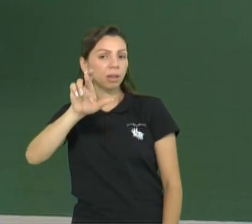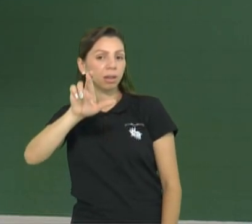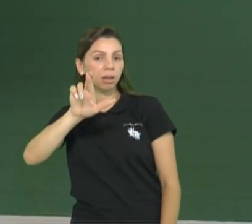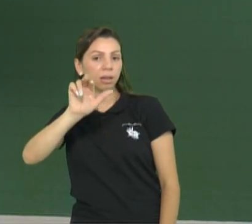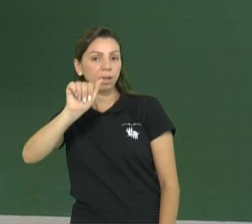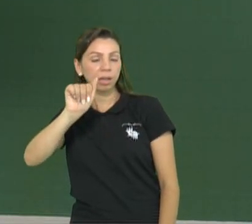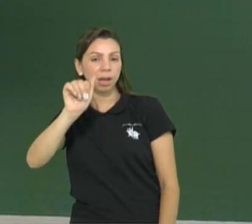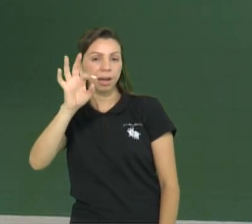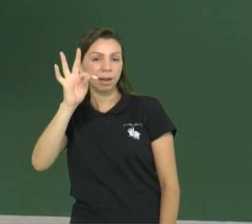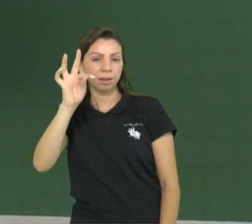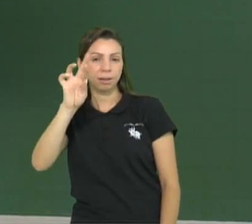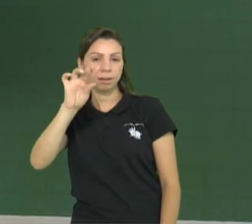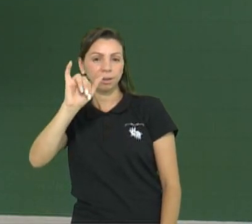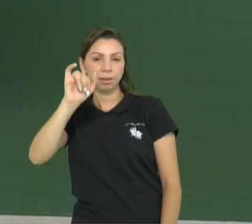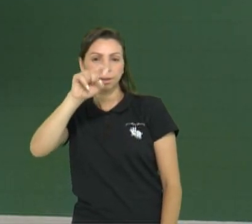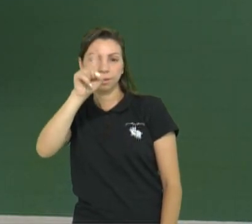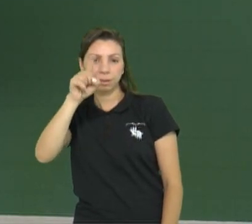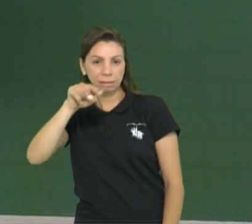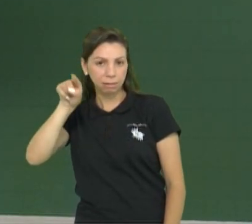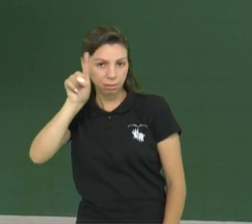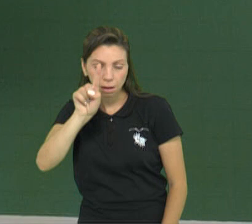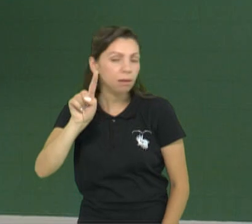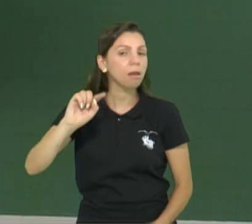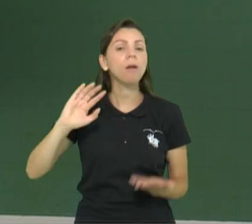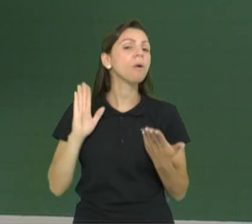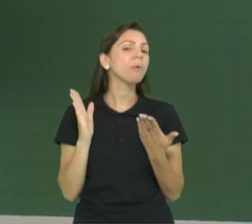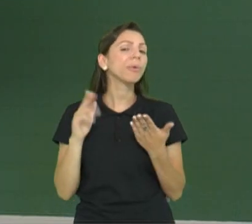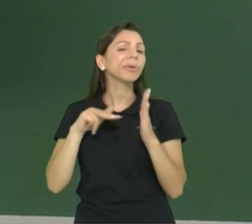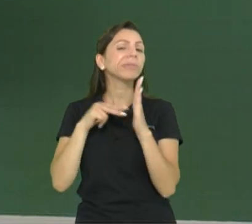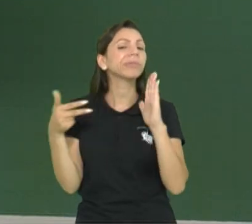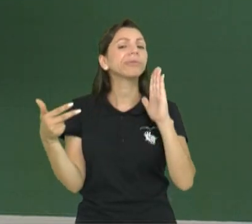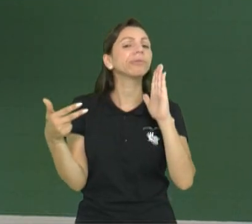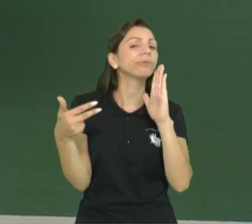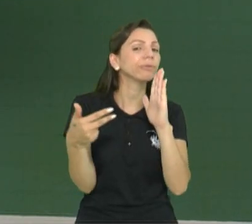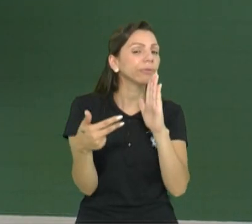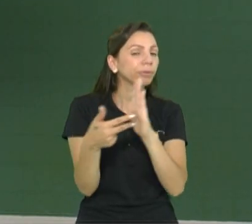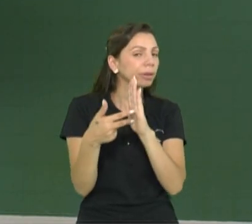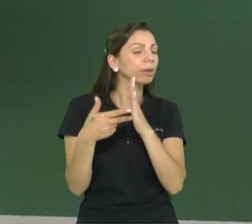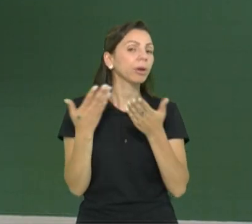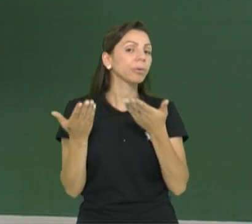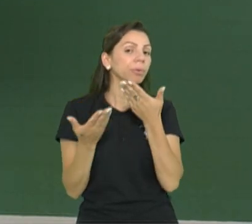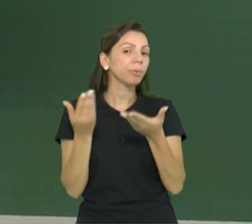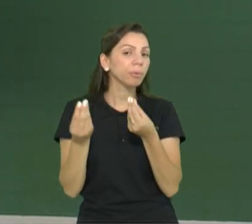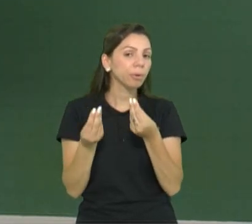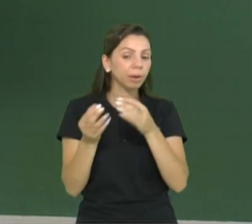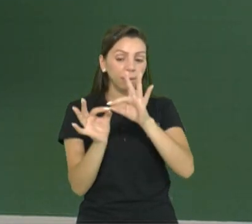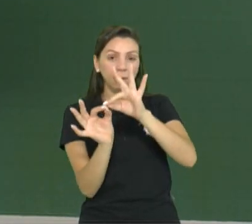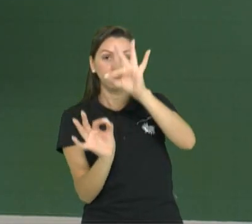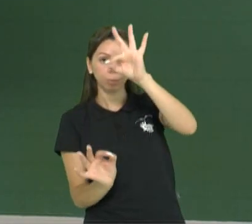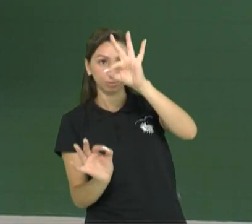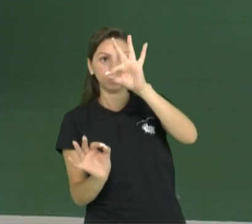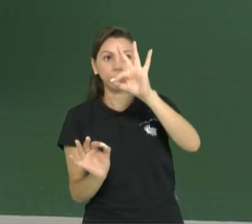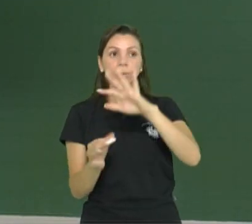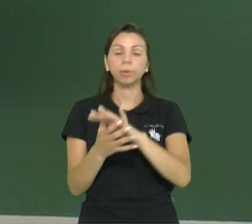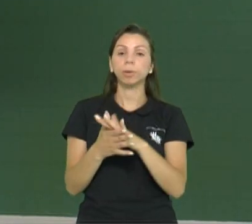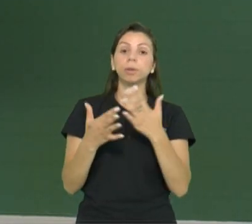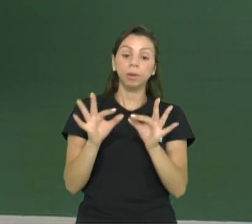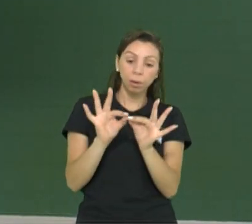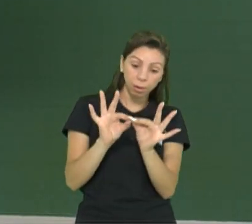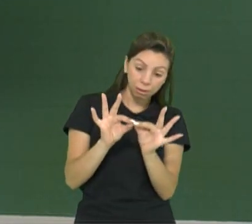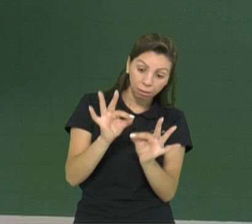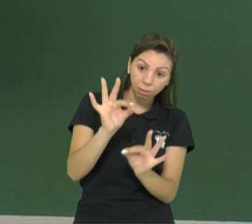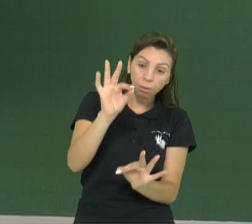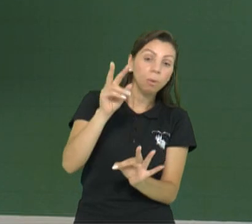muita confusão entre geratriz, o que nós vamos considerar geratriz, e o que a gente vai considerar a altura. A altura,